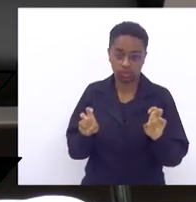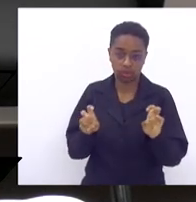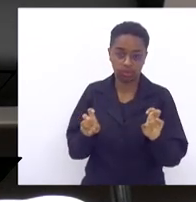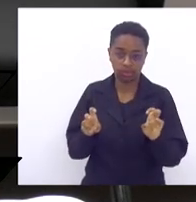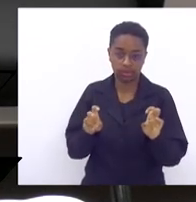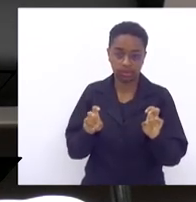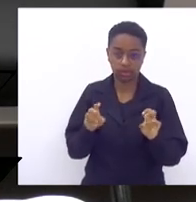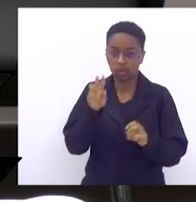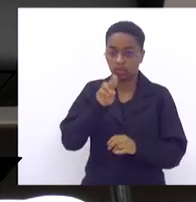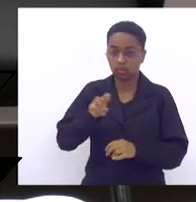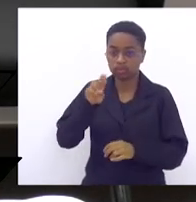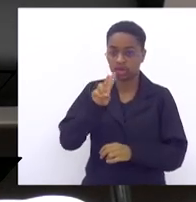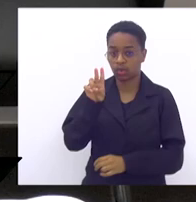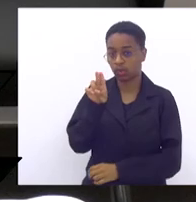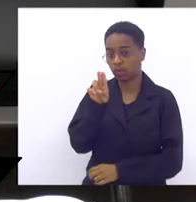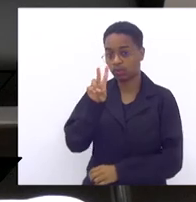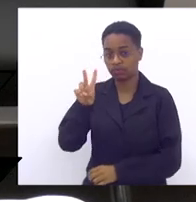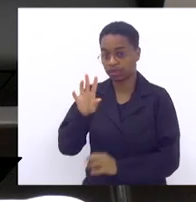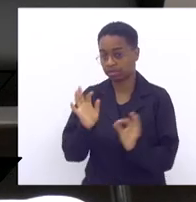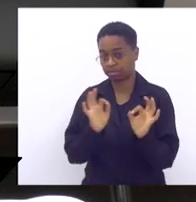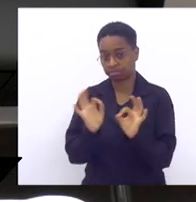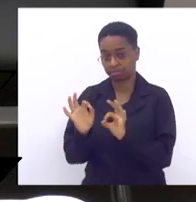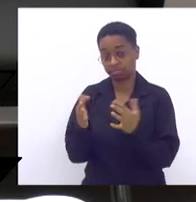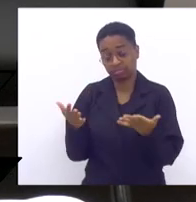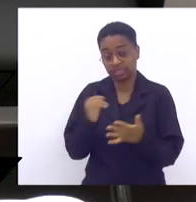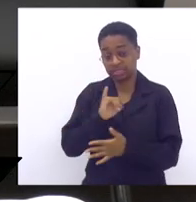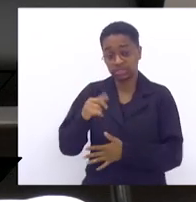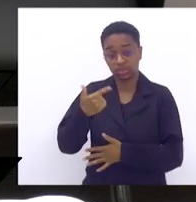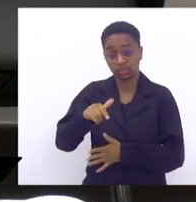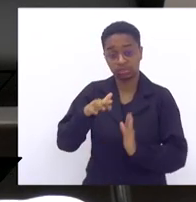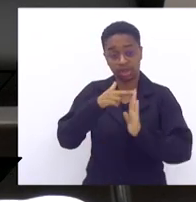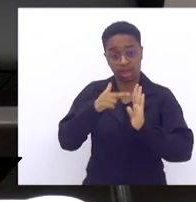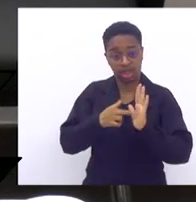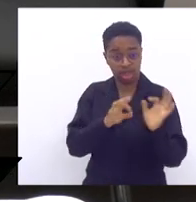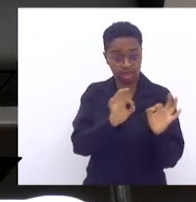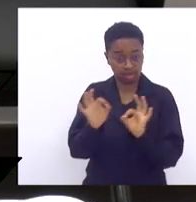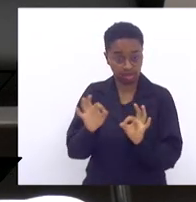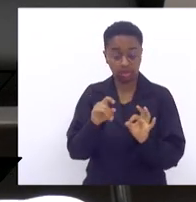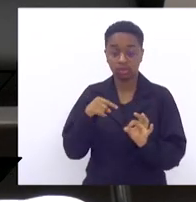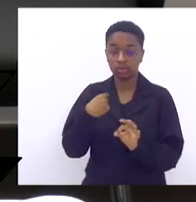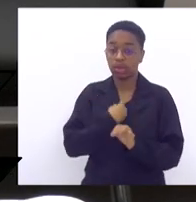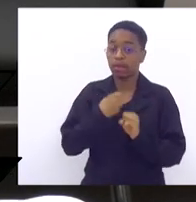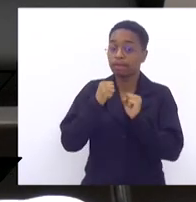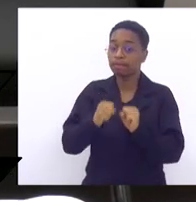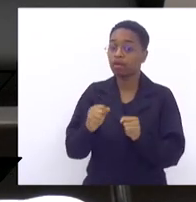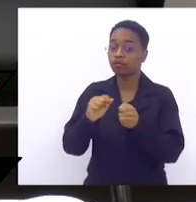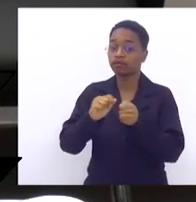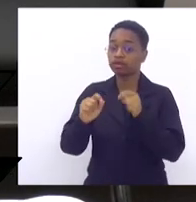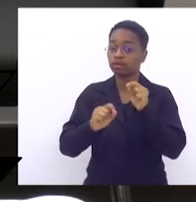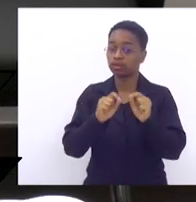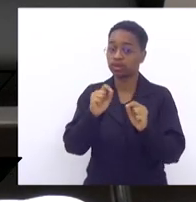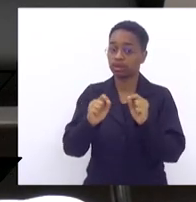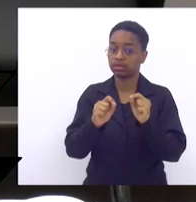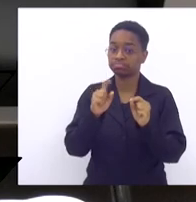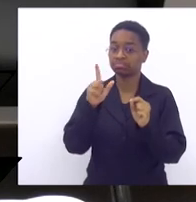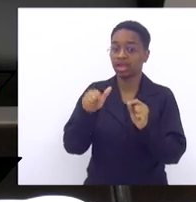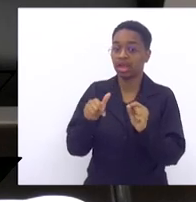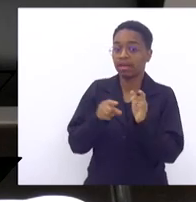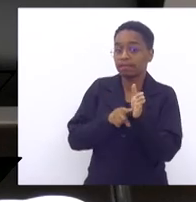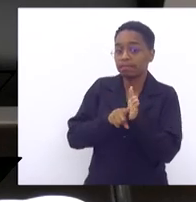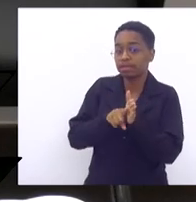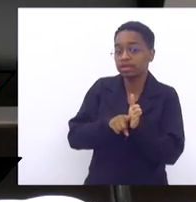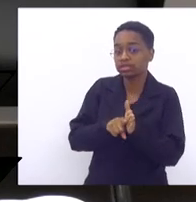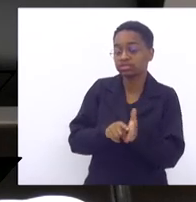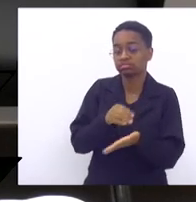raio ultravioleto. Ora, se não há definição, o máximo que a gente podia fazer era uma consulta